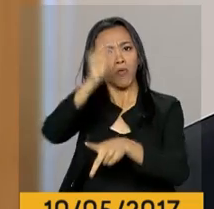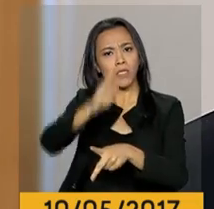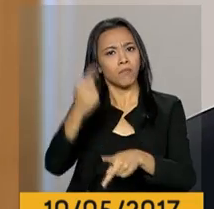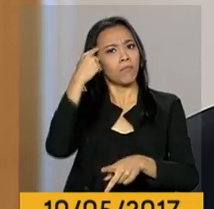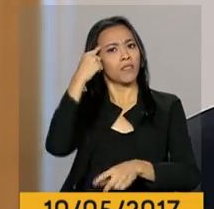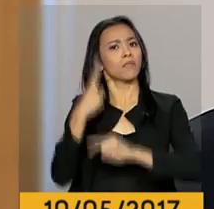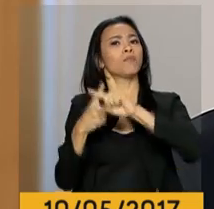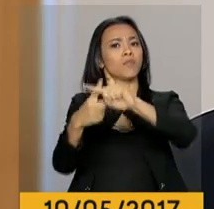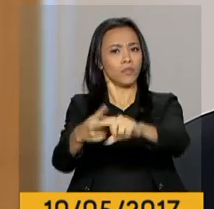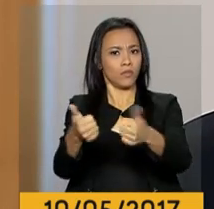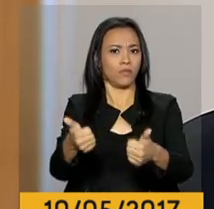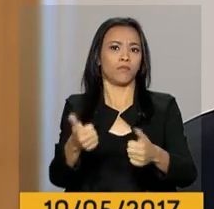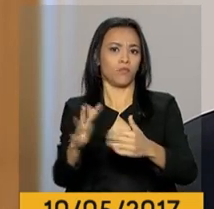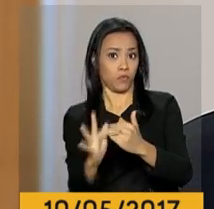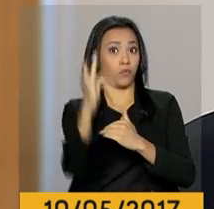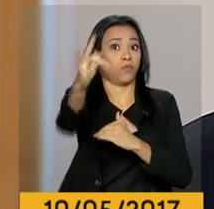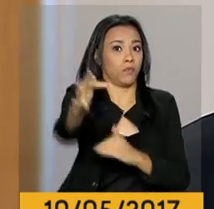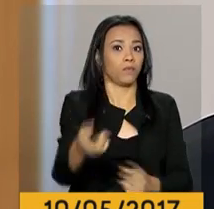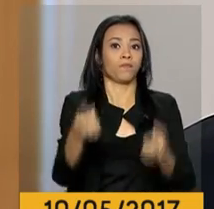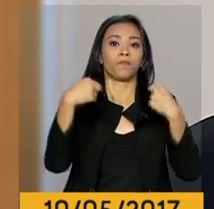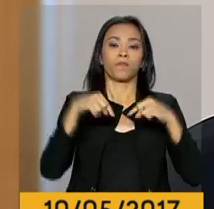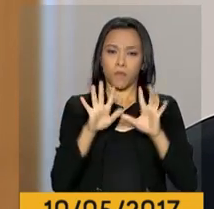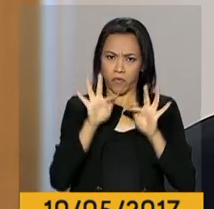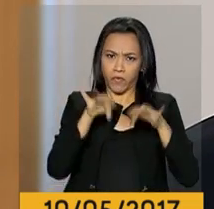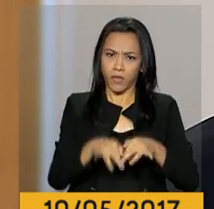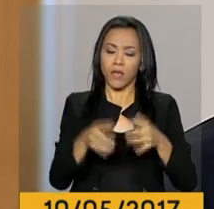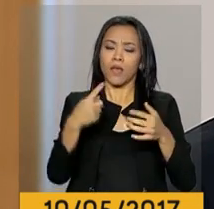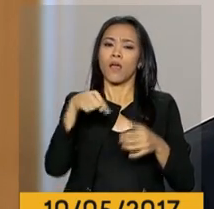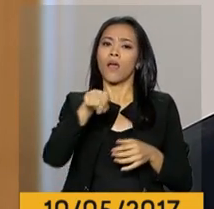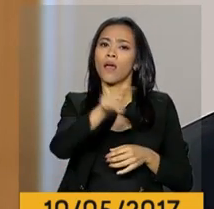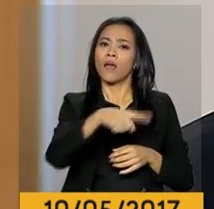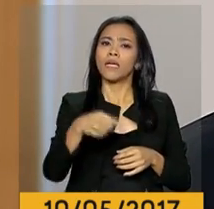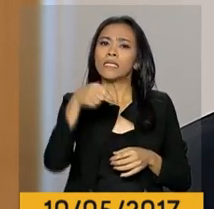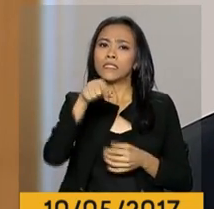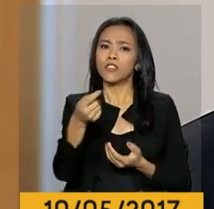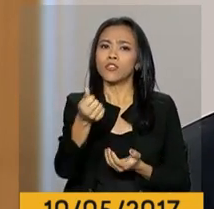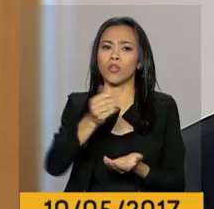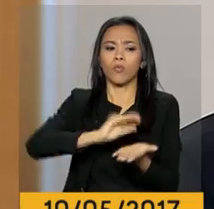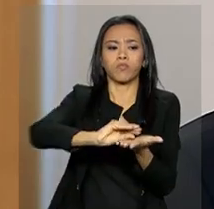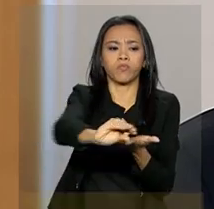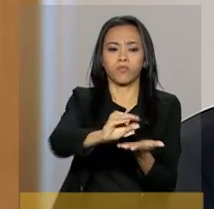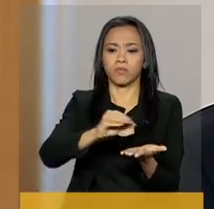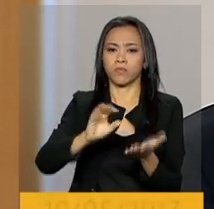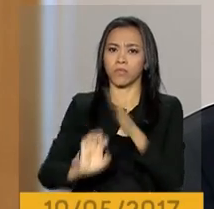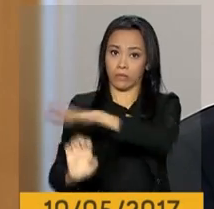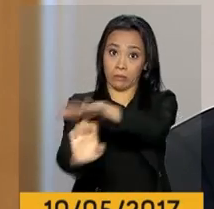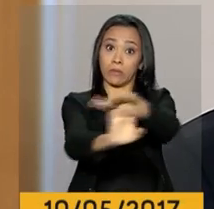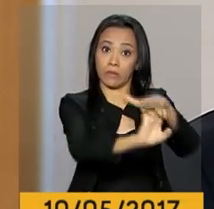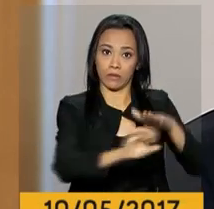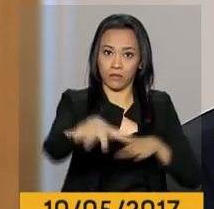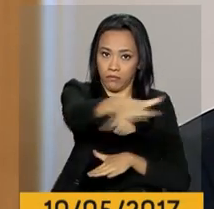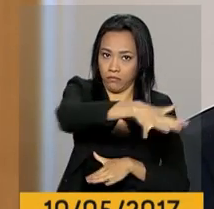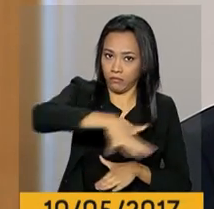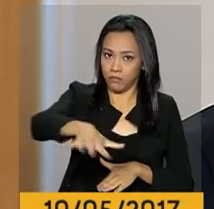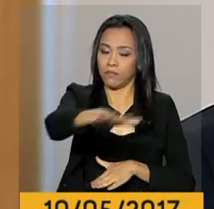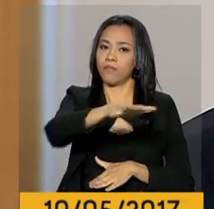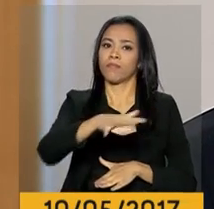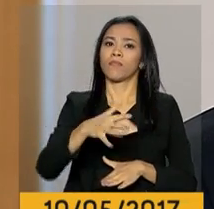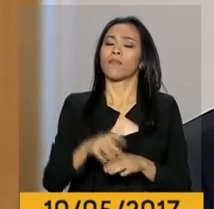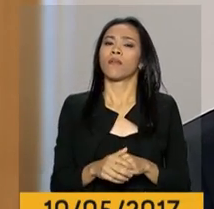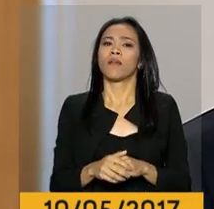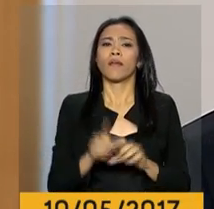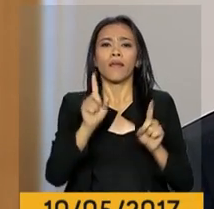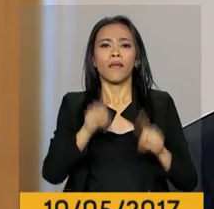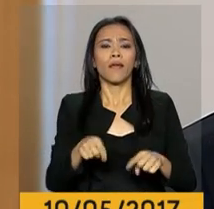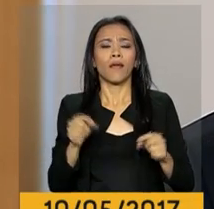finais com esses investimentos eh geradores naturalmente de um grande de um grande combate